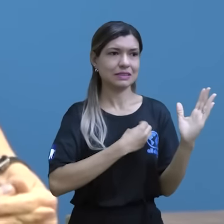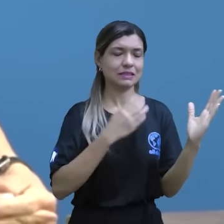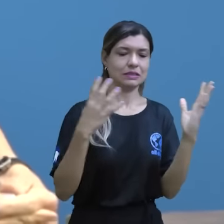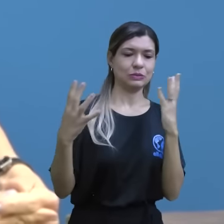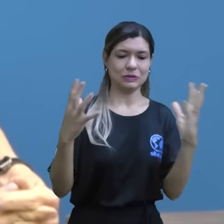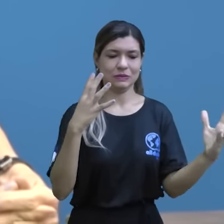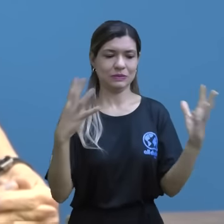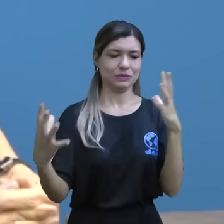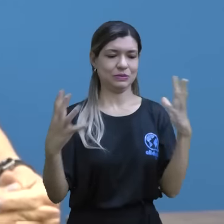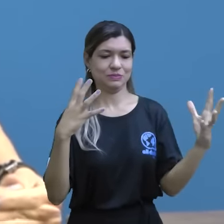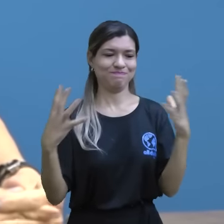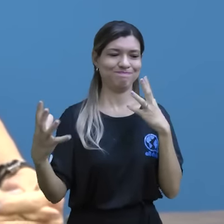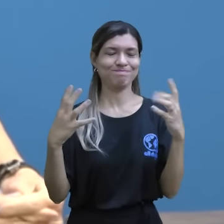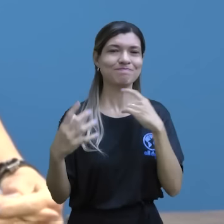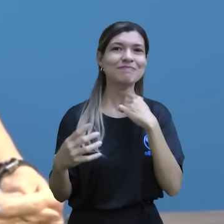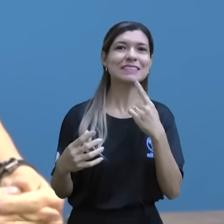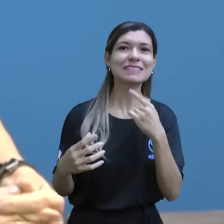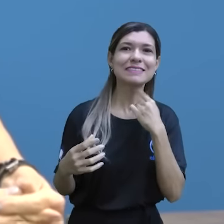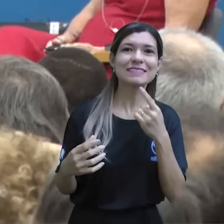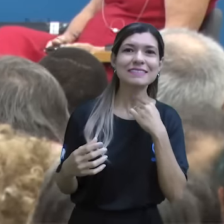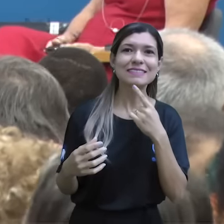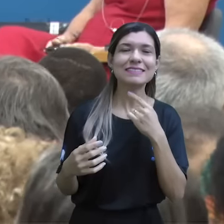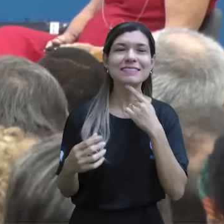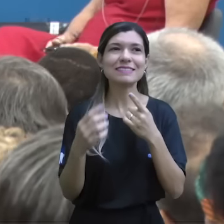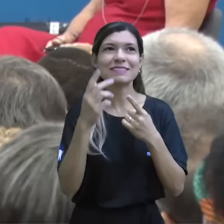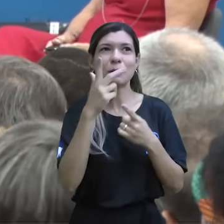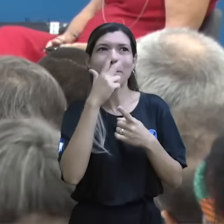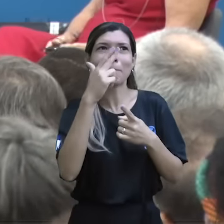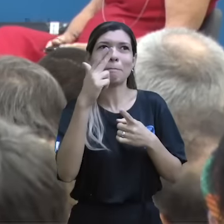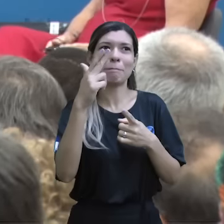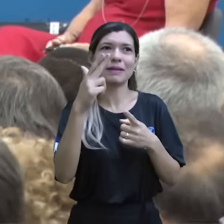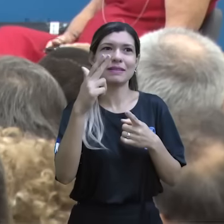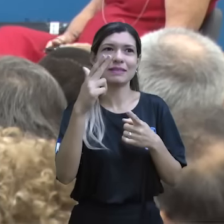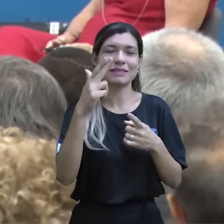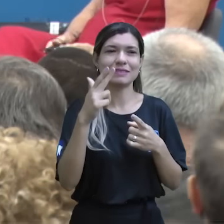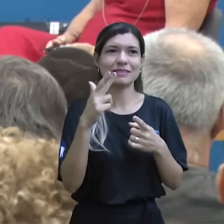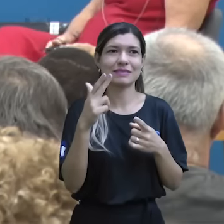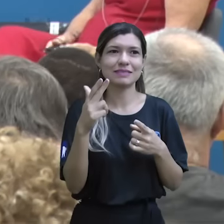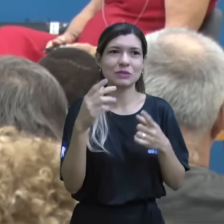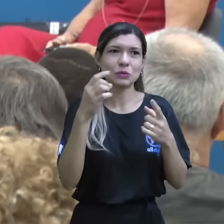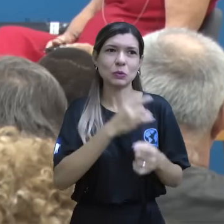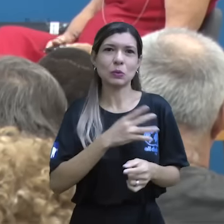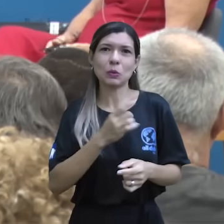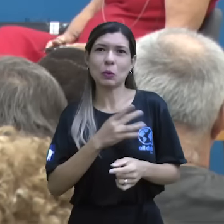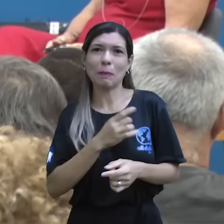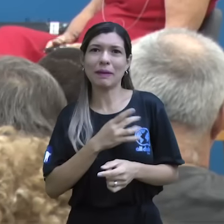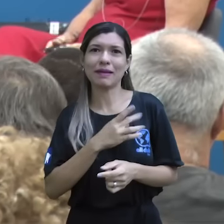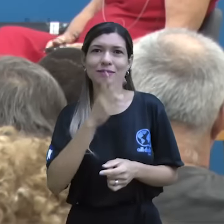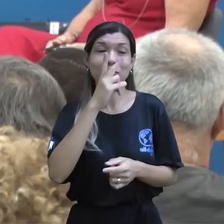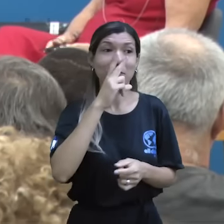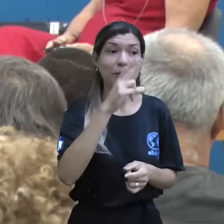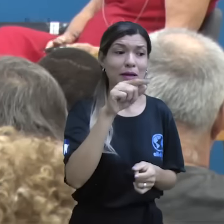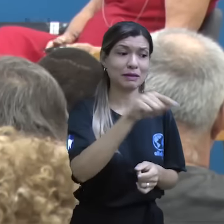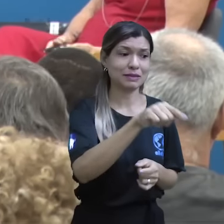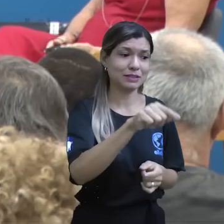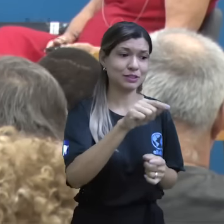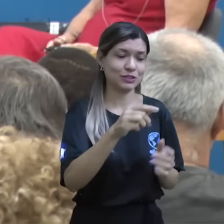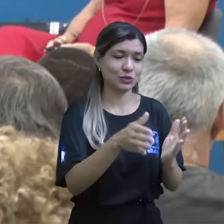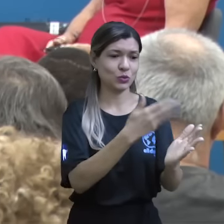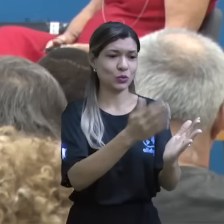vezes acontece isso, não é? A gente engravida de um livro. E eu escrevi o Lima Barreto,